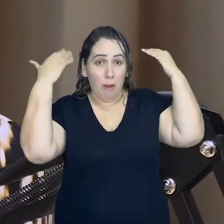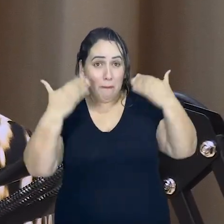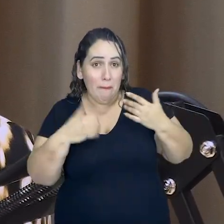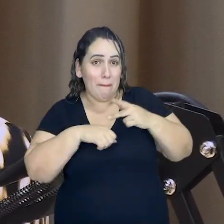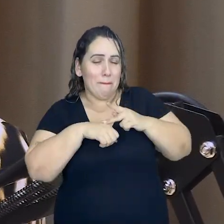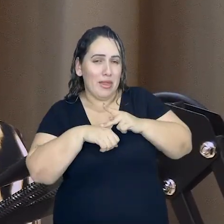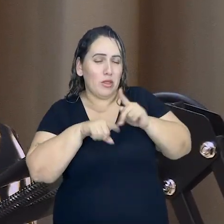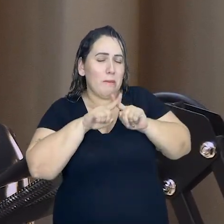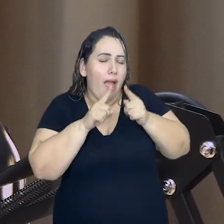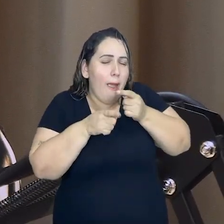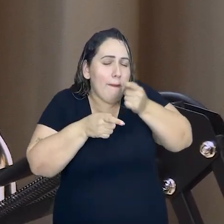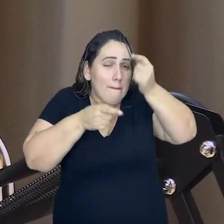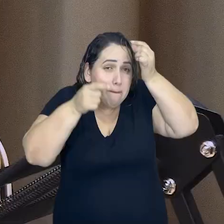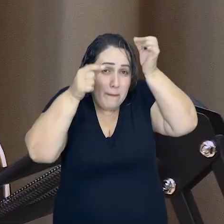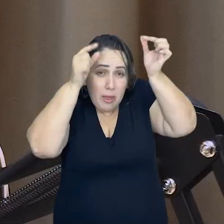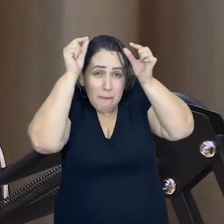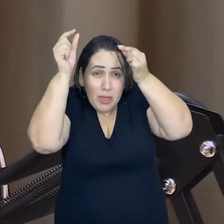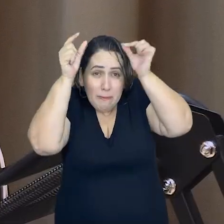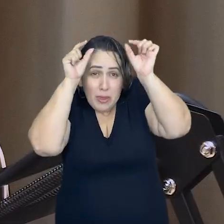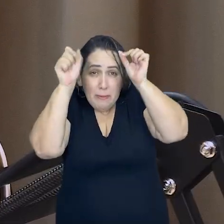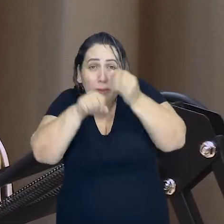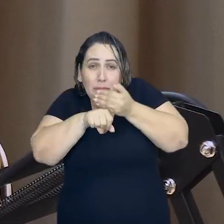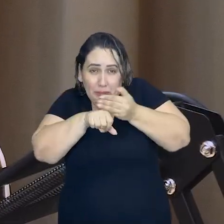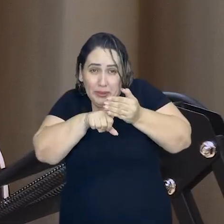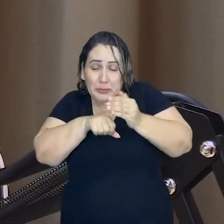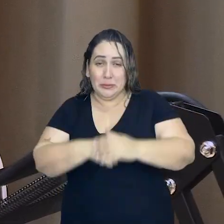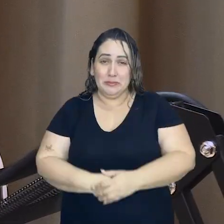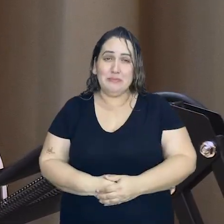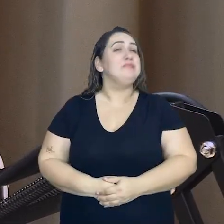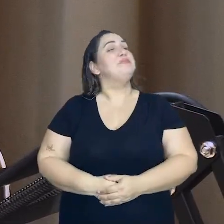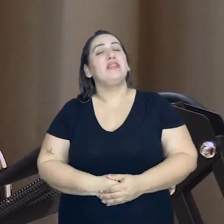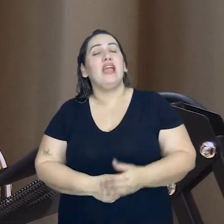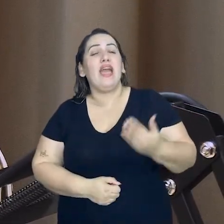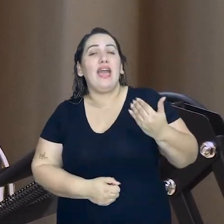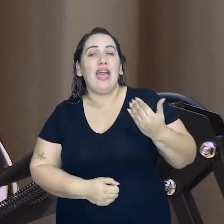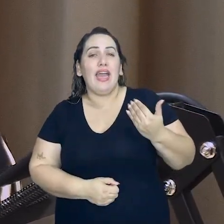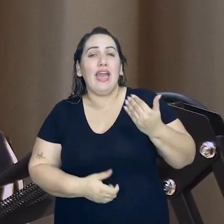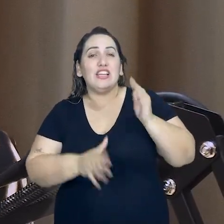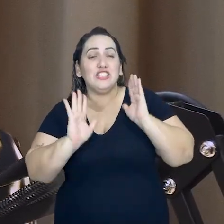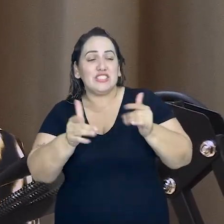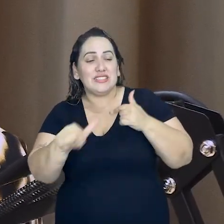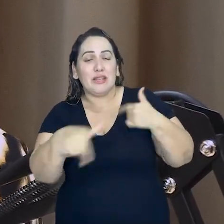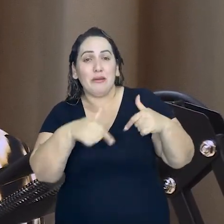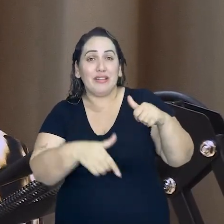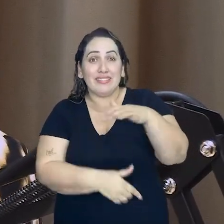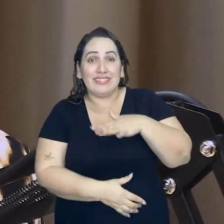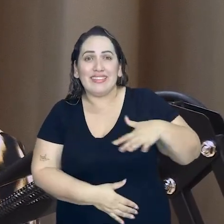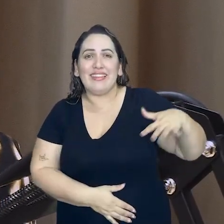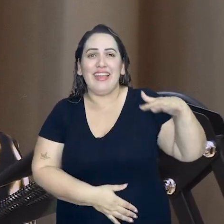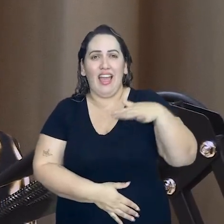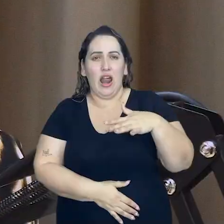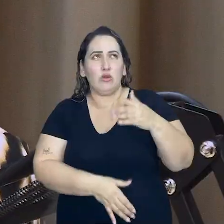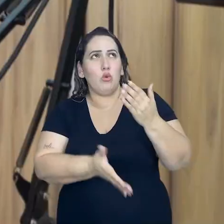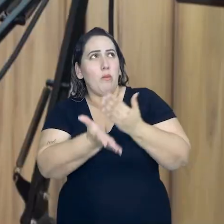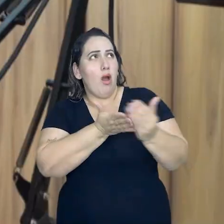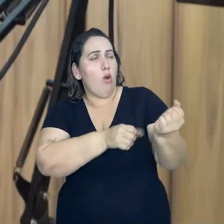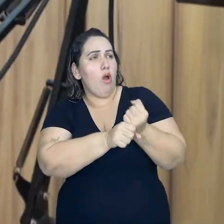assim, trabalho com essa matéria desde 2018 e estou muito realizada de trabalhar nessa